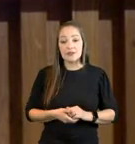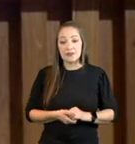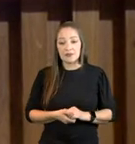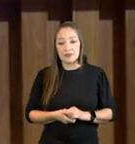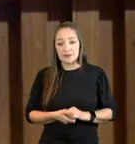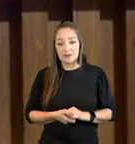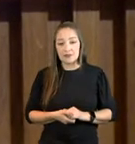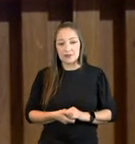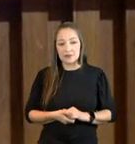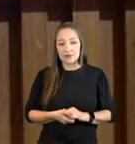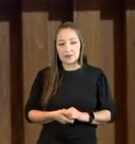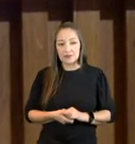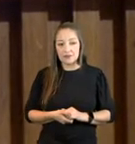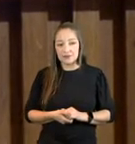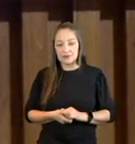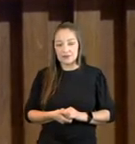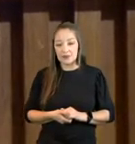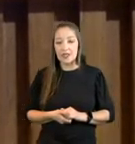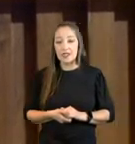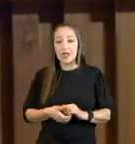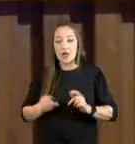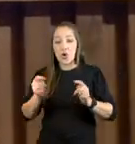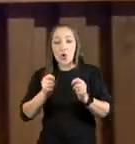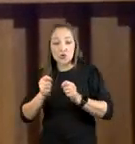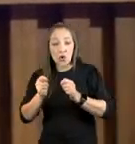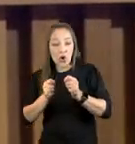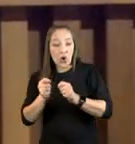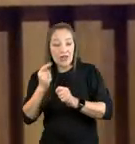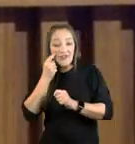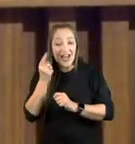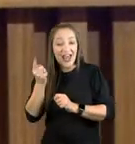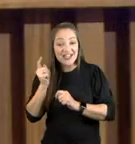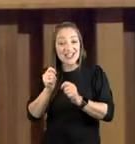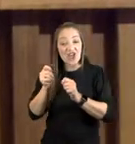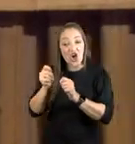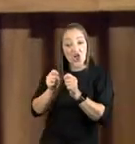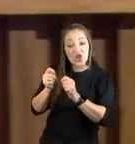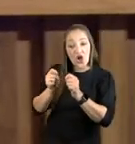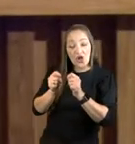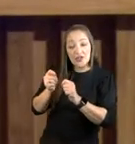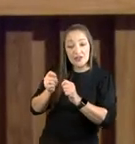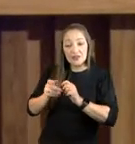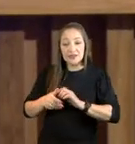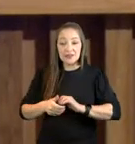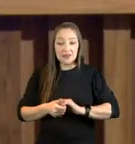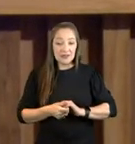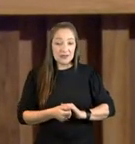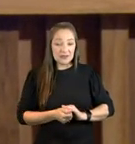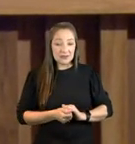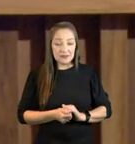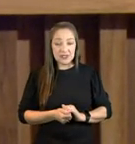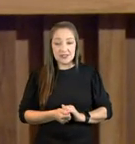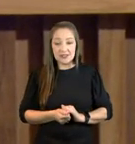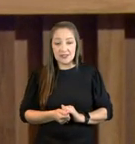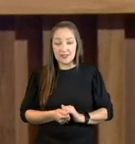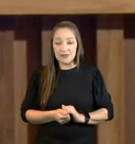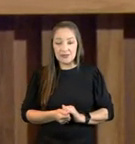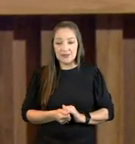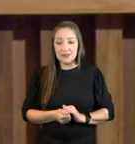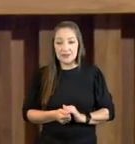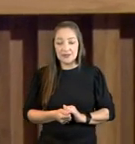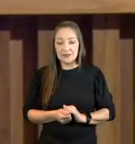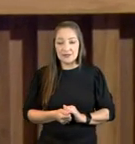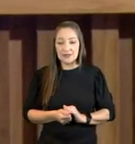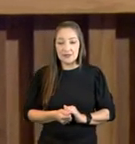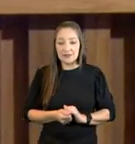quem controla a parte de investimentos, logo já vai te trazer se é uma entidade, uma instituição